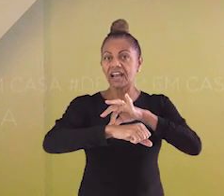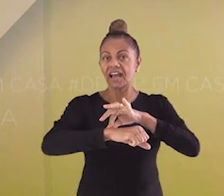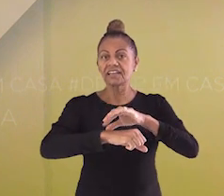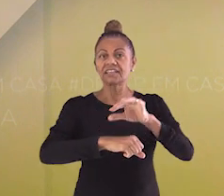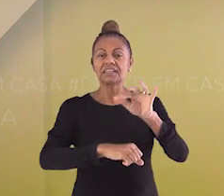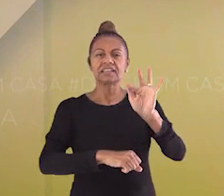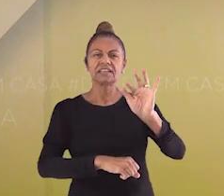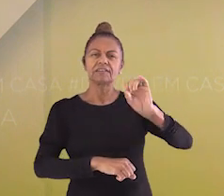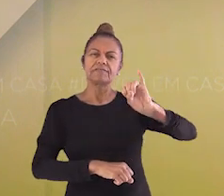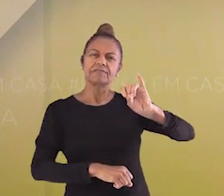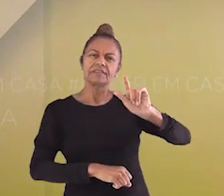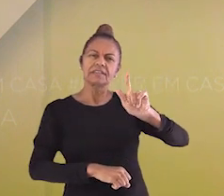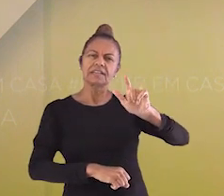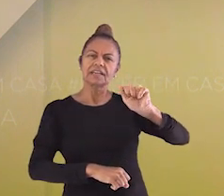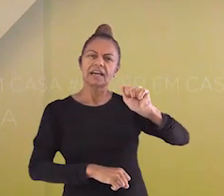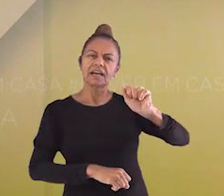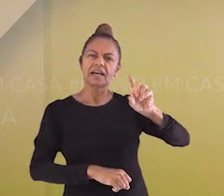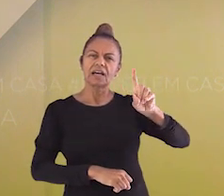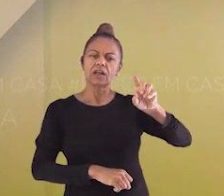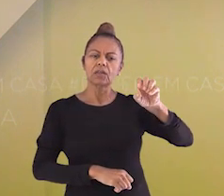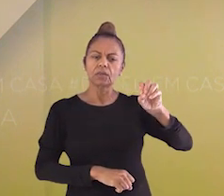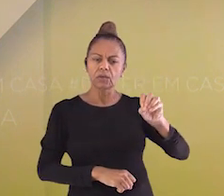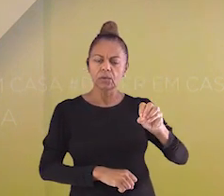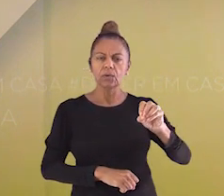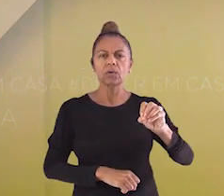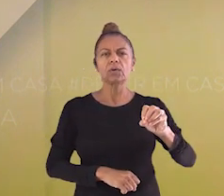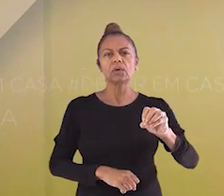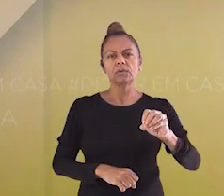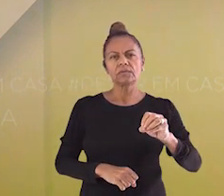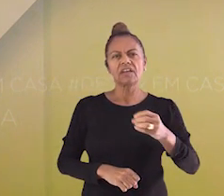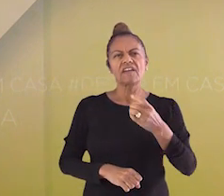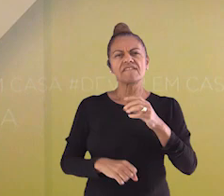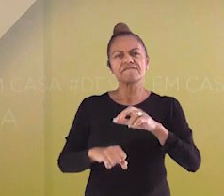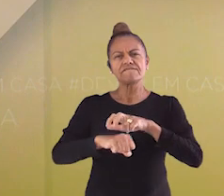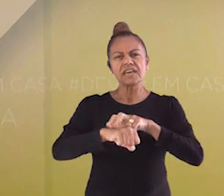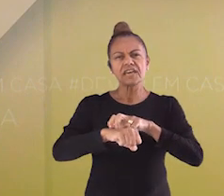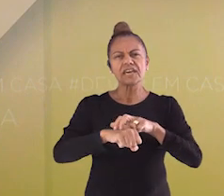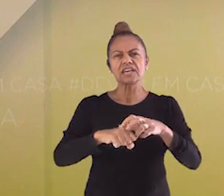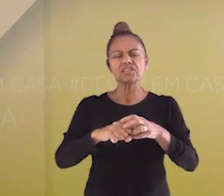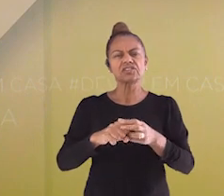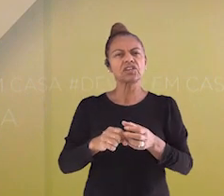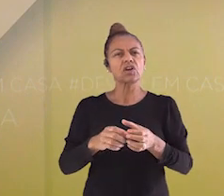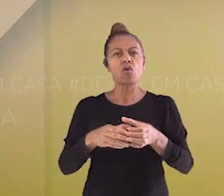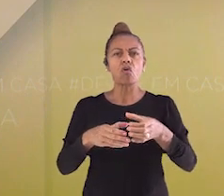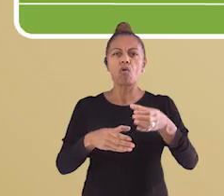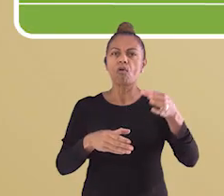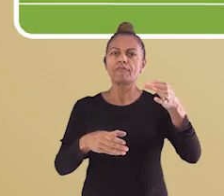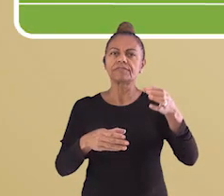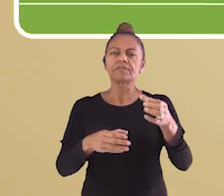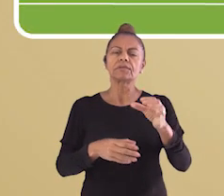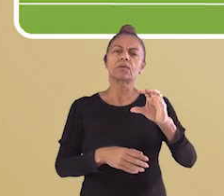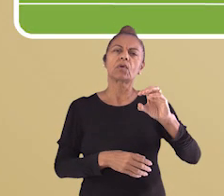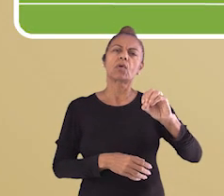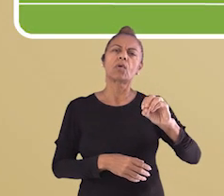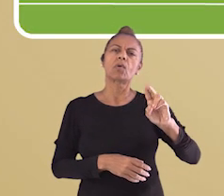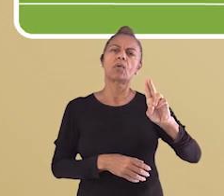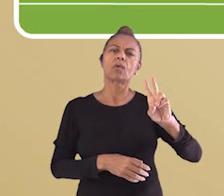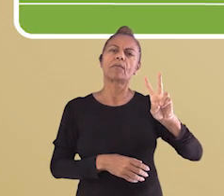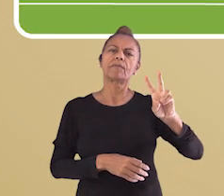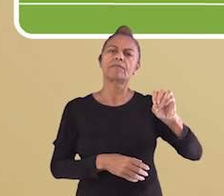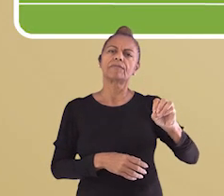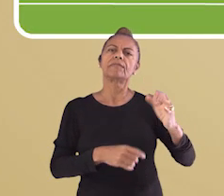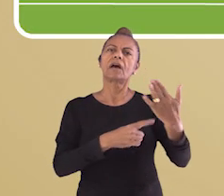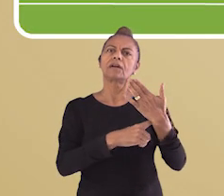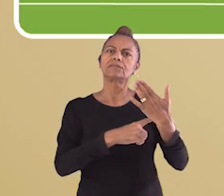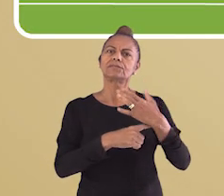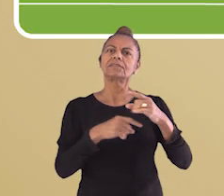couve, feijão, são alguns dos alimentos que trazem sais minerais em sua composição. E, por fim, as vitaminas,